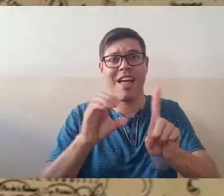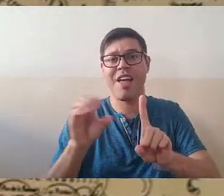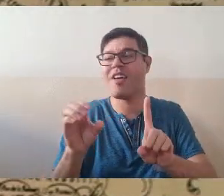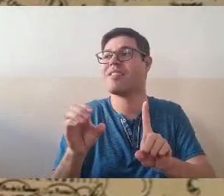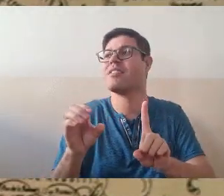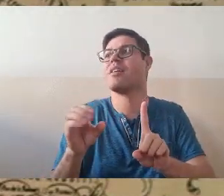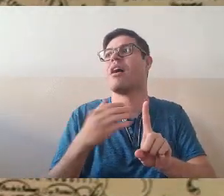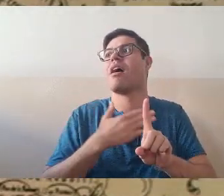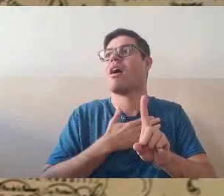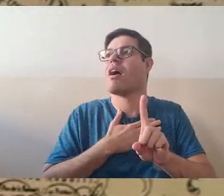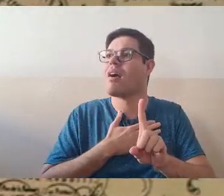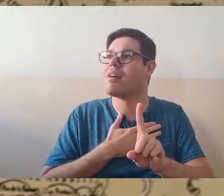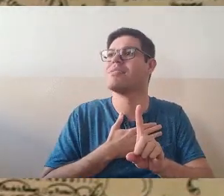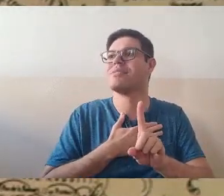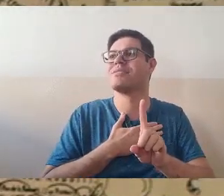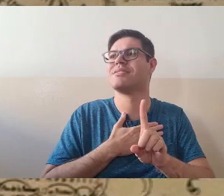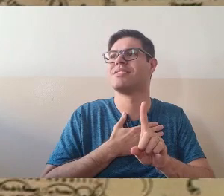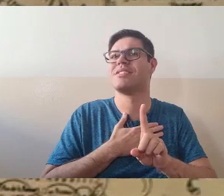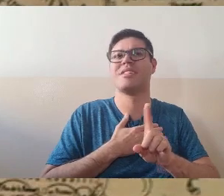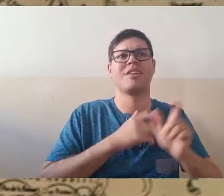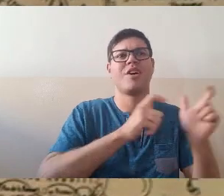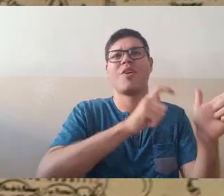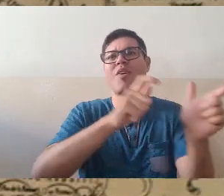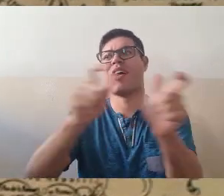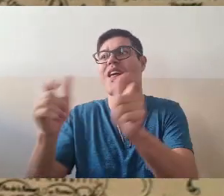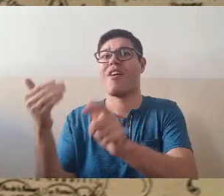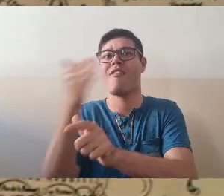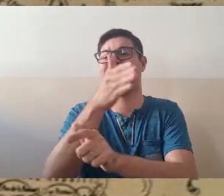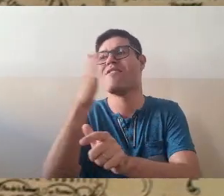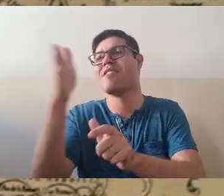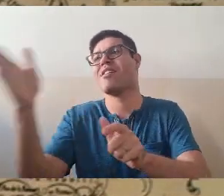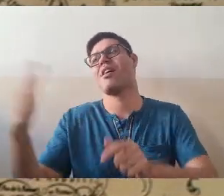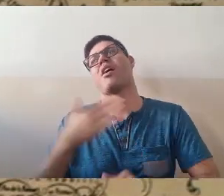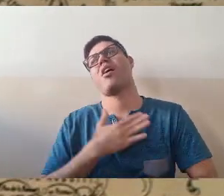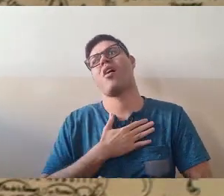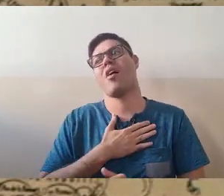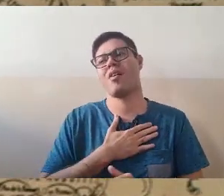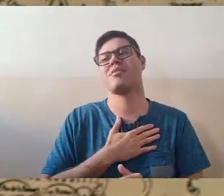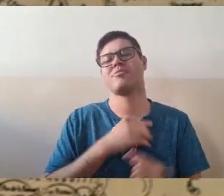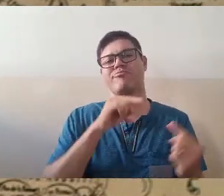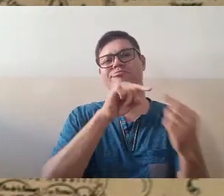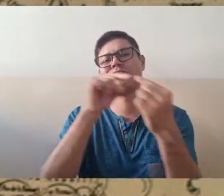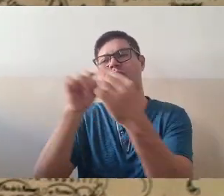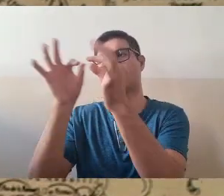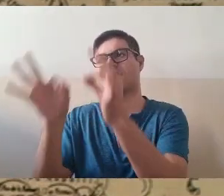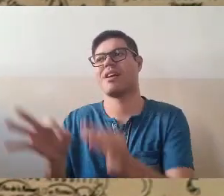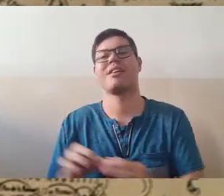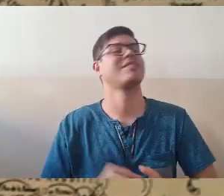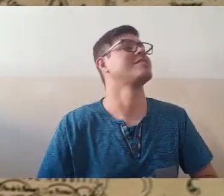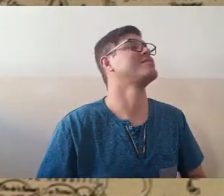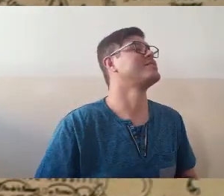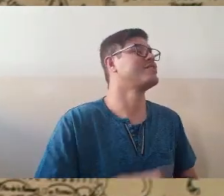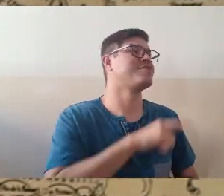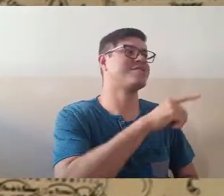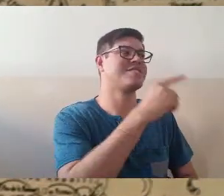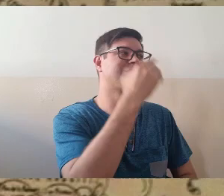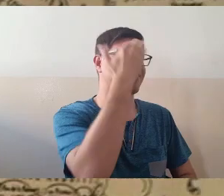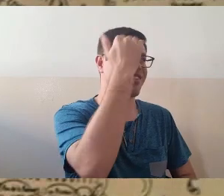gente consegue se identificar e a coisa... E você é um mestre, sabe disso. Louco, mestre. Muito obrigado. Estou bem experiente, meio velho já,